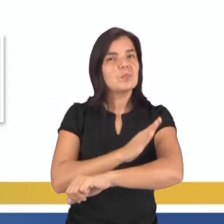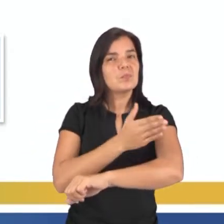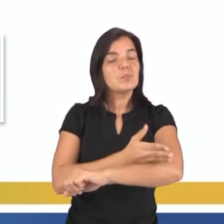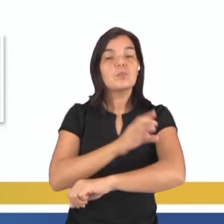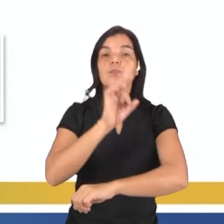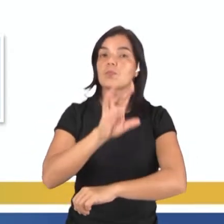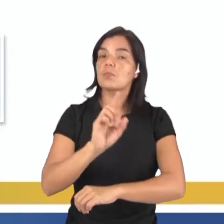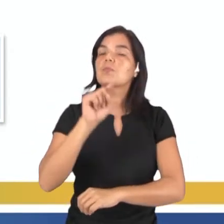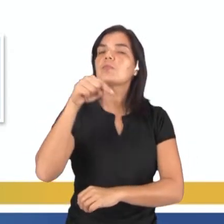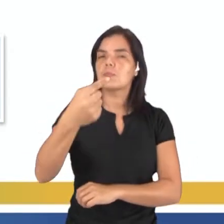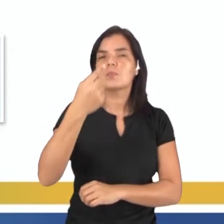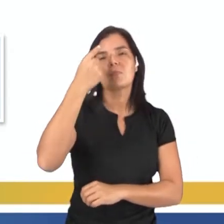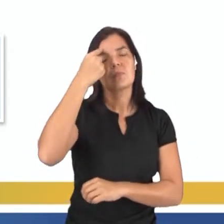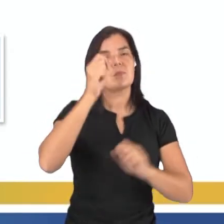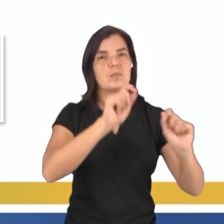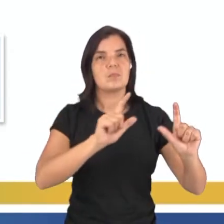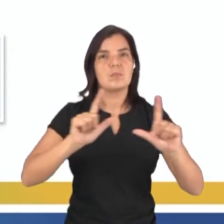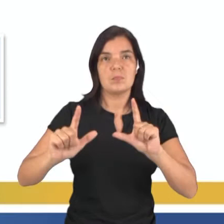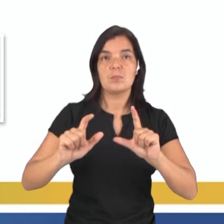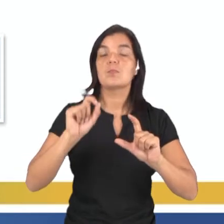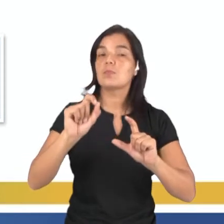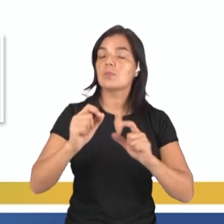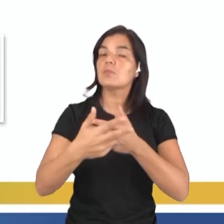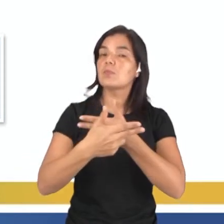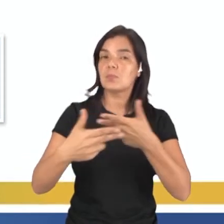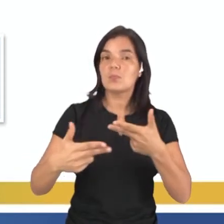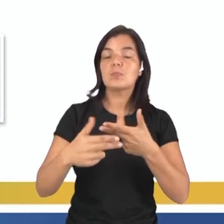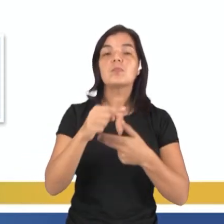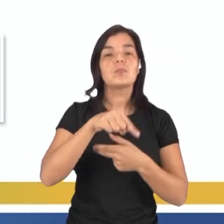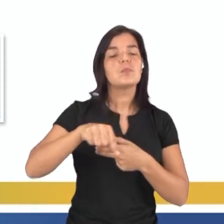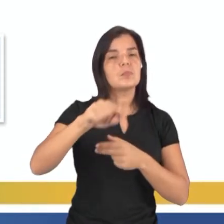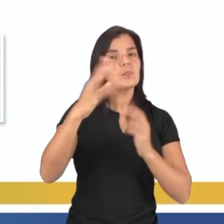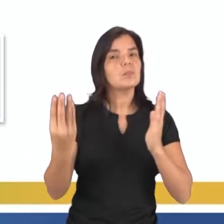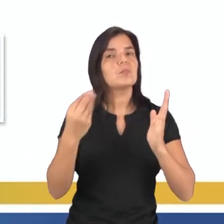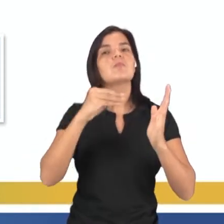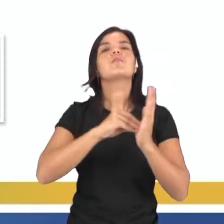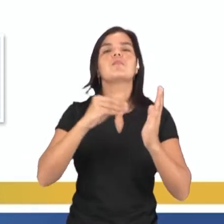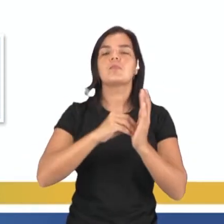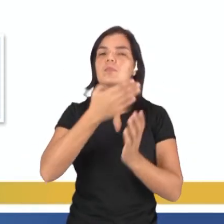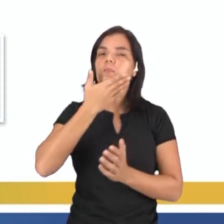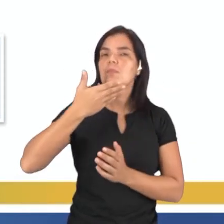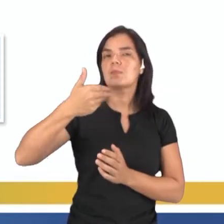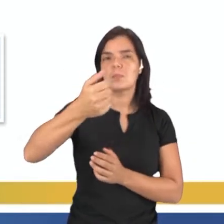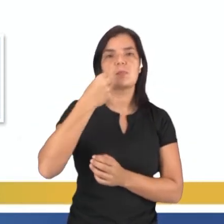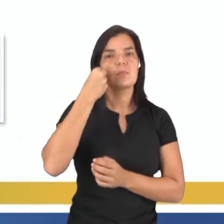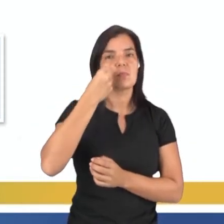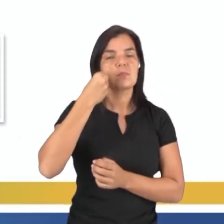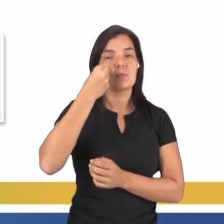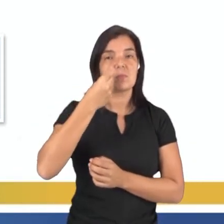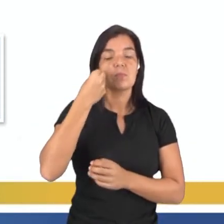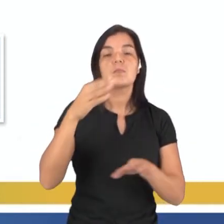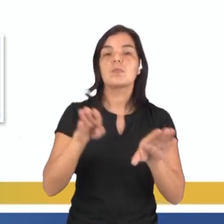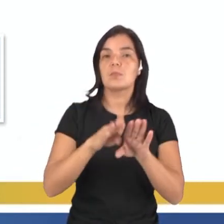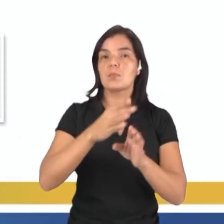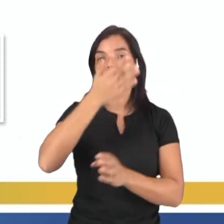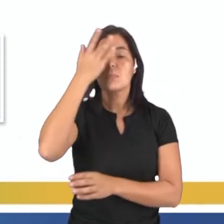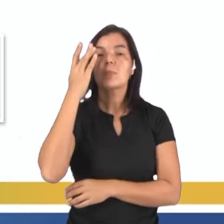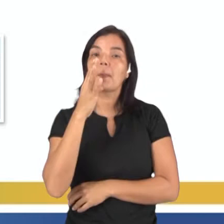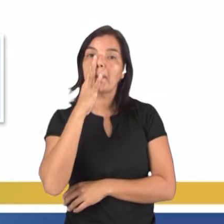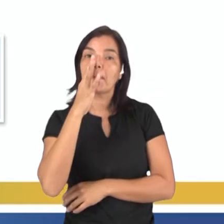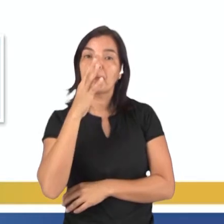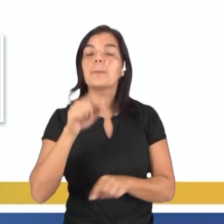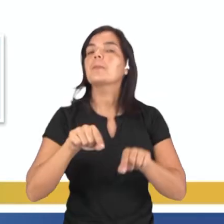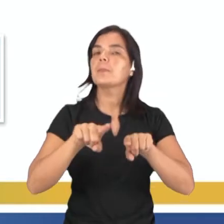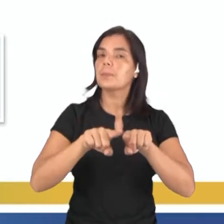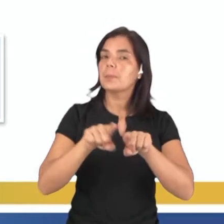só então pense nos slides, que são algo que você acrescenta para melhorar a experiência de quem está assistindo.